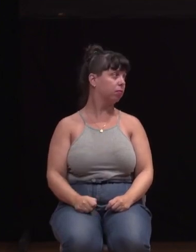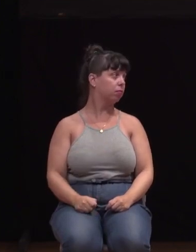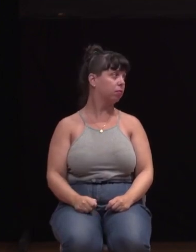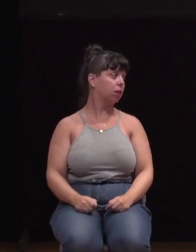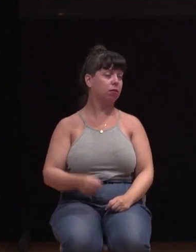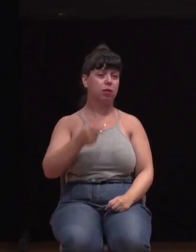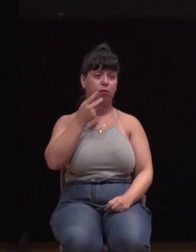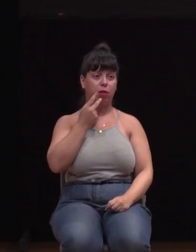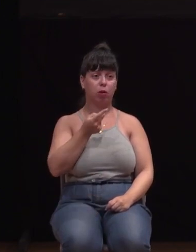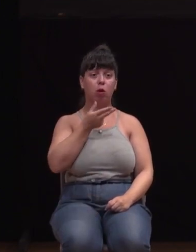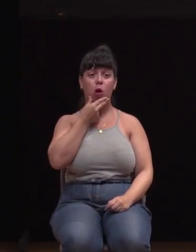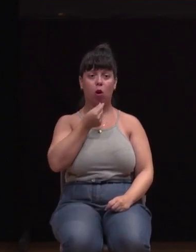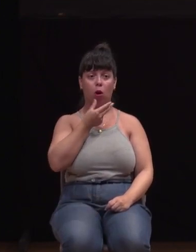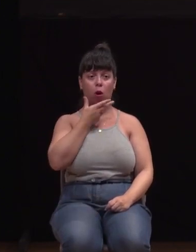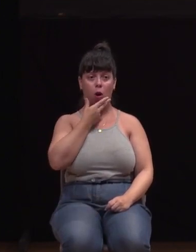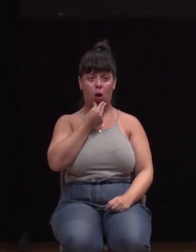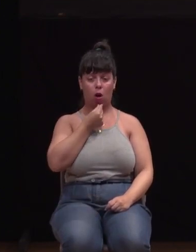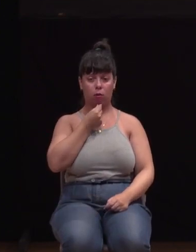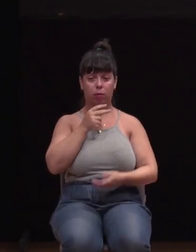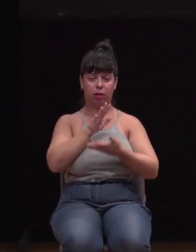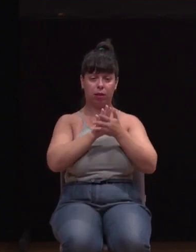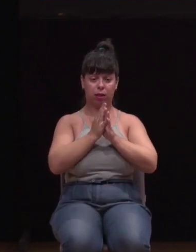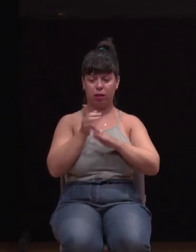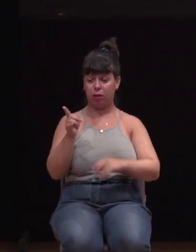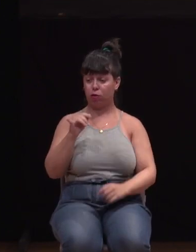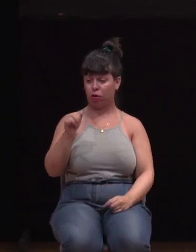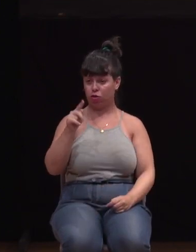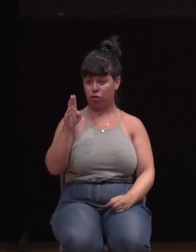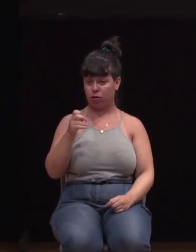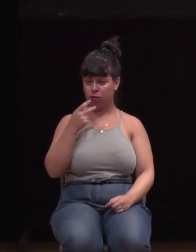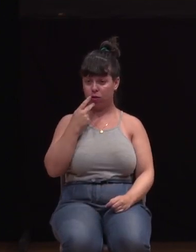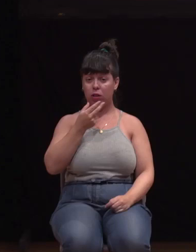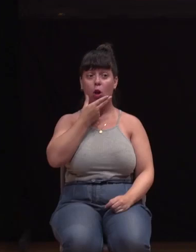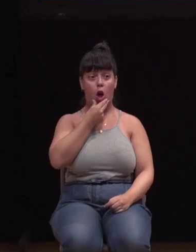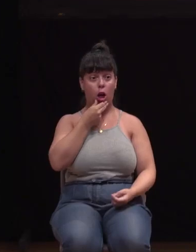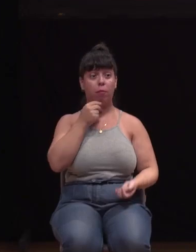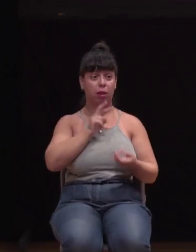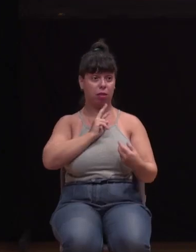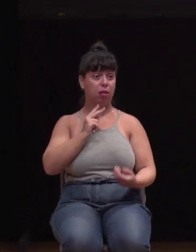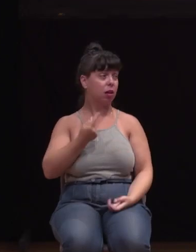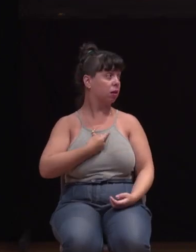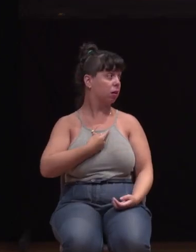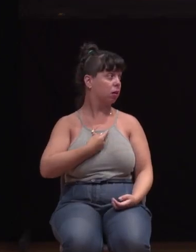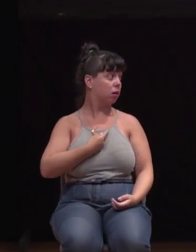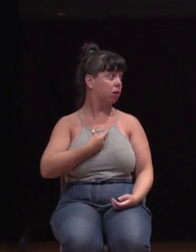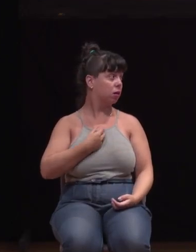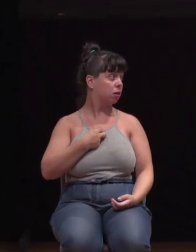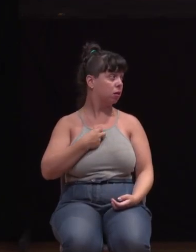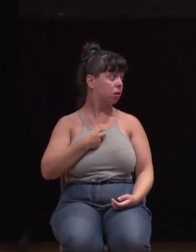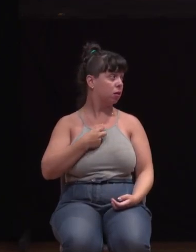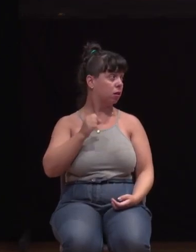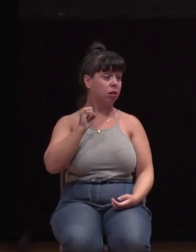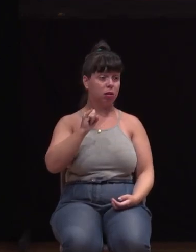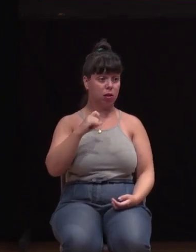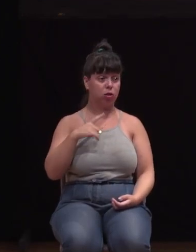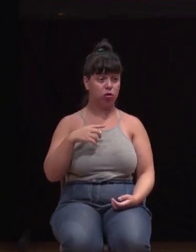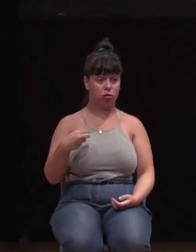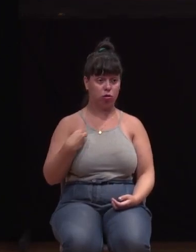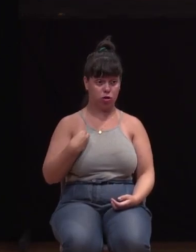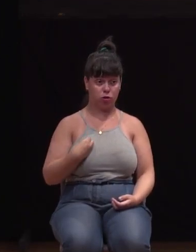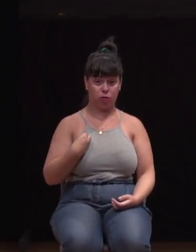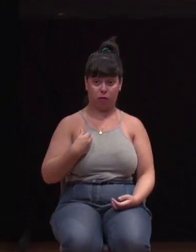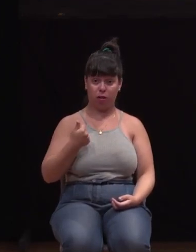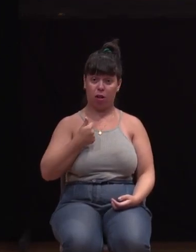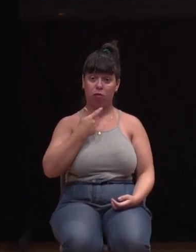dos homens trans. Isso que a Jaque falou é fundamental. Muitos homens trans, eles, se tiver algum aqui, puder falar, se